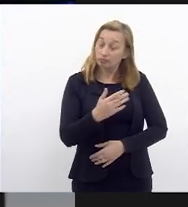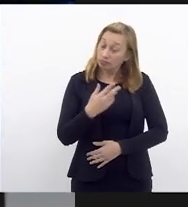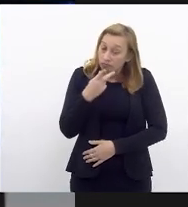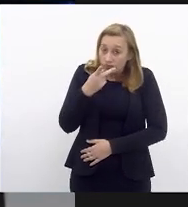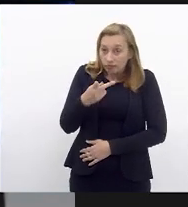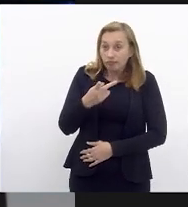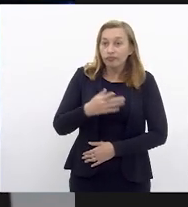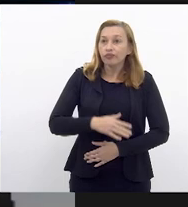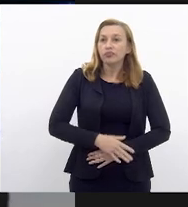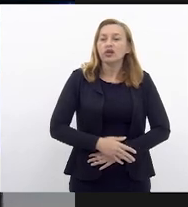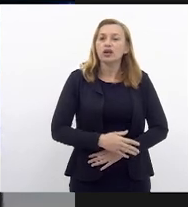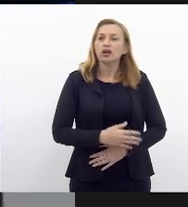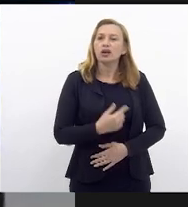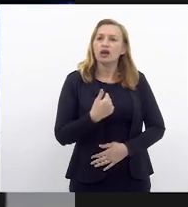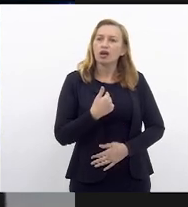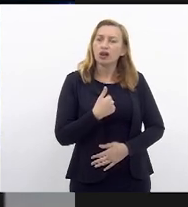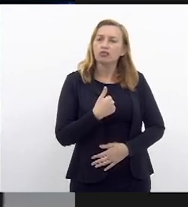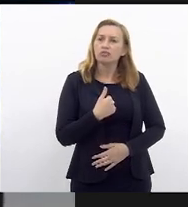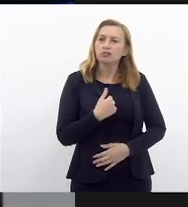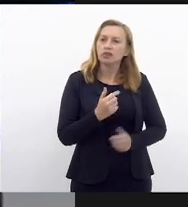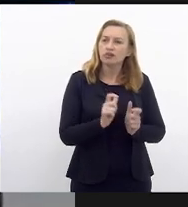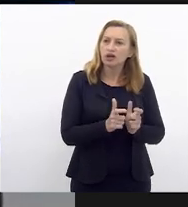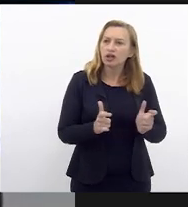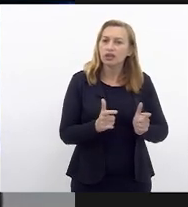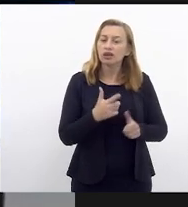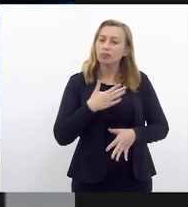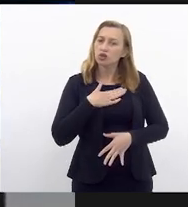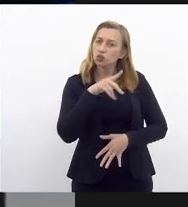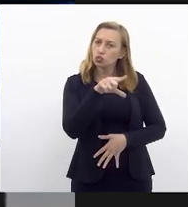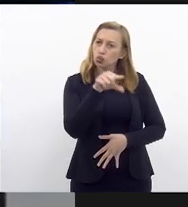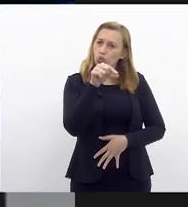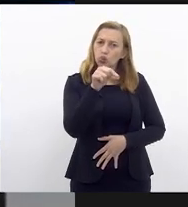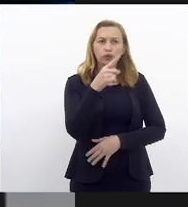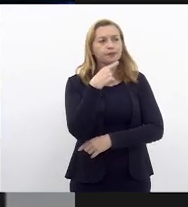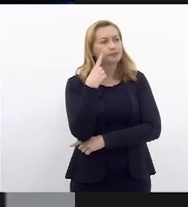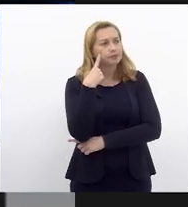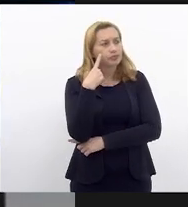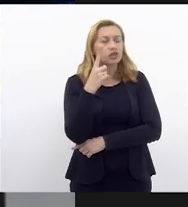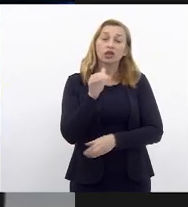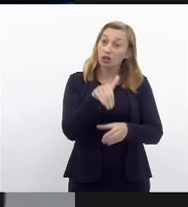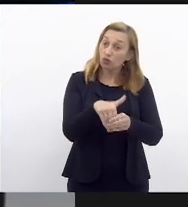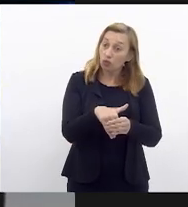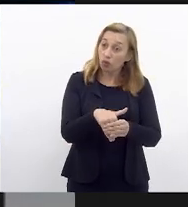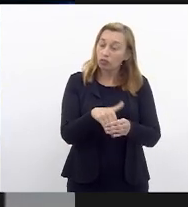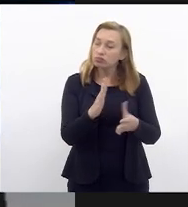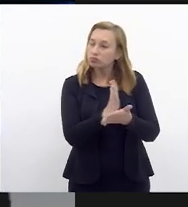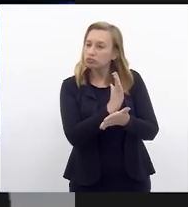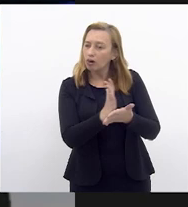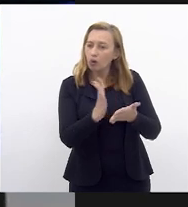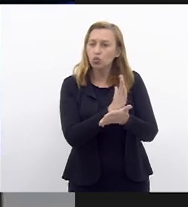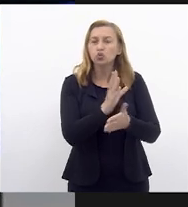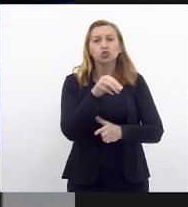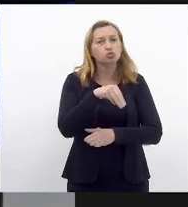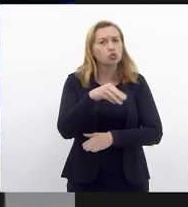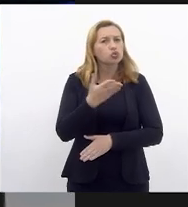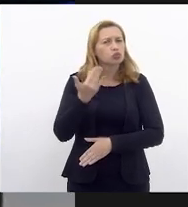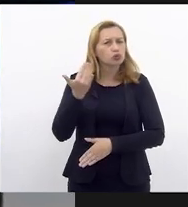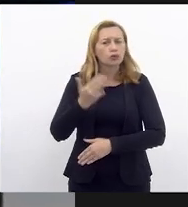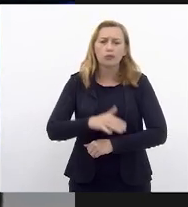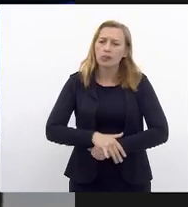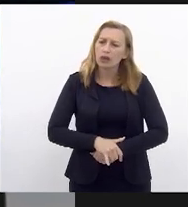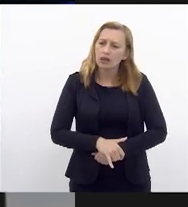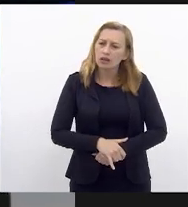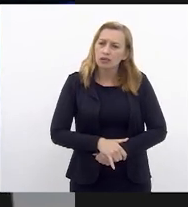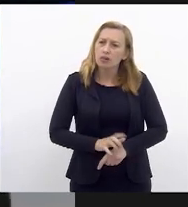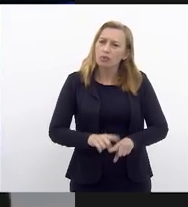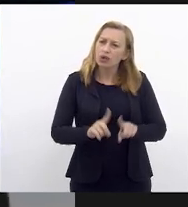que eu estava em um impasse muito grande na minha decisão, da decisão desse voto alguns minutos atrás,